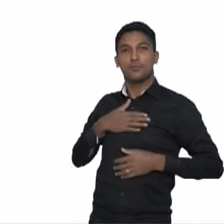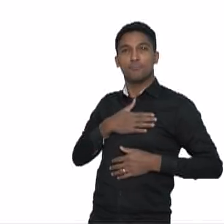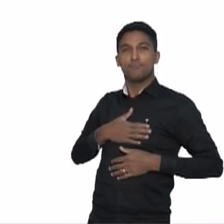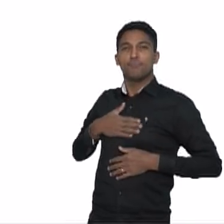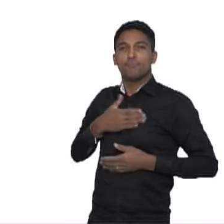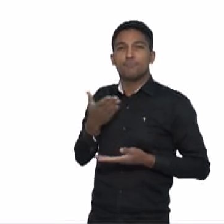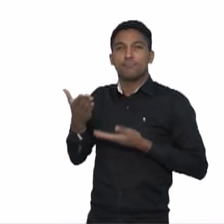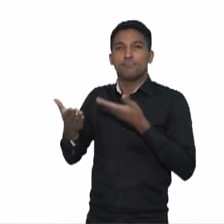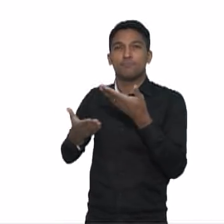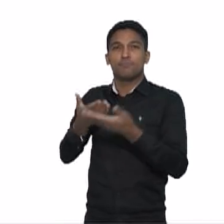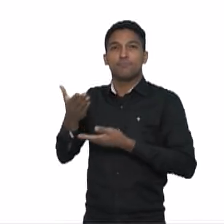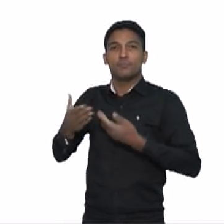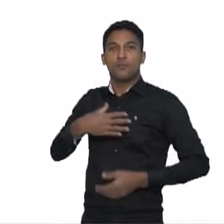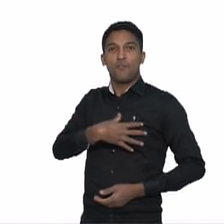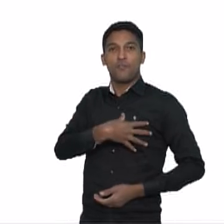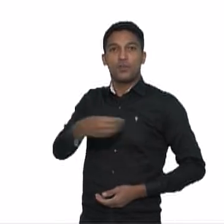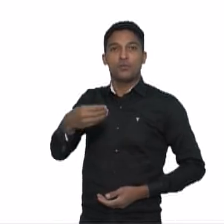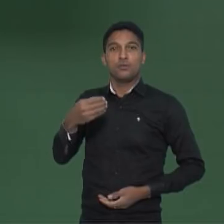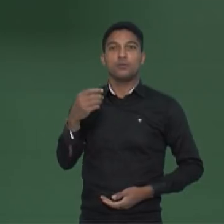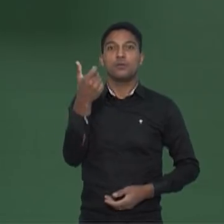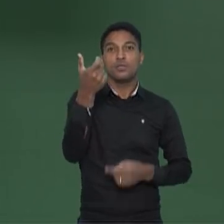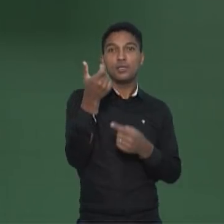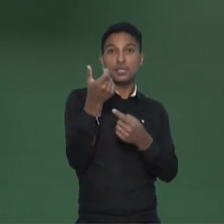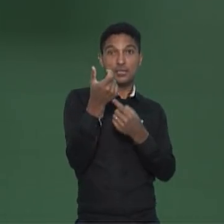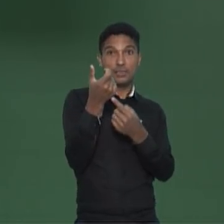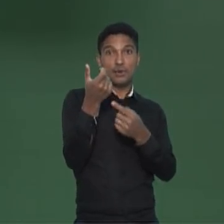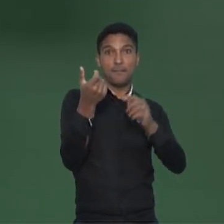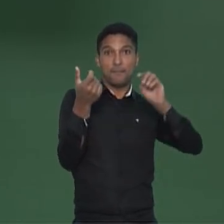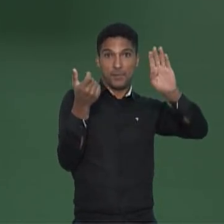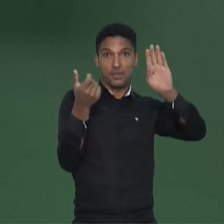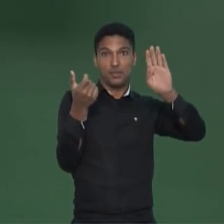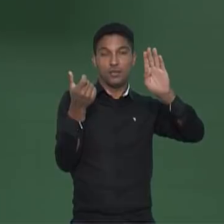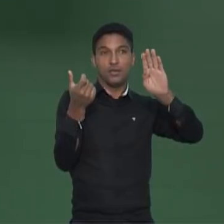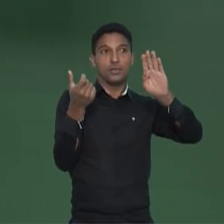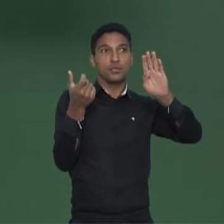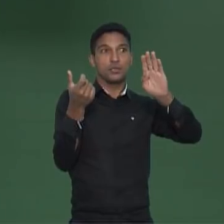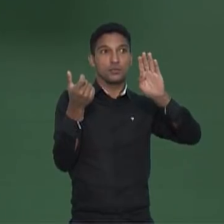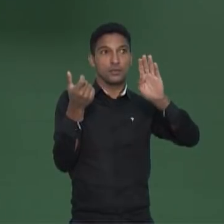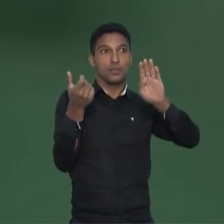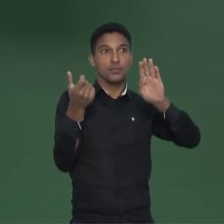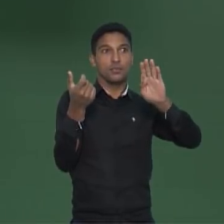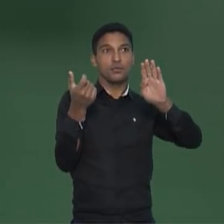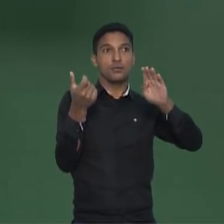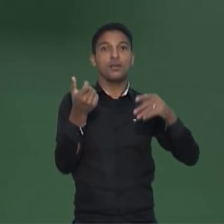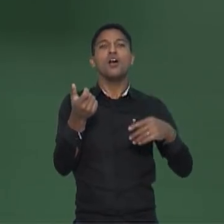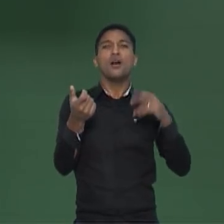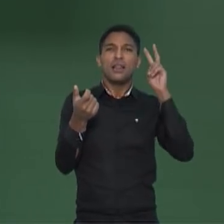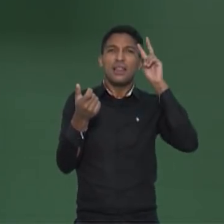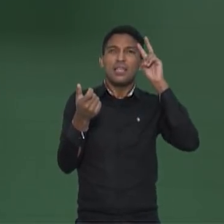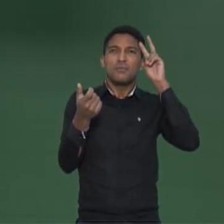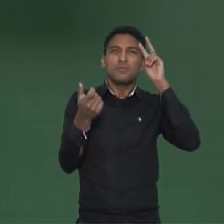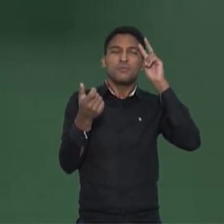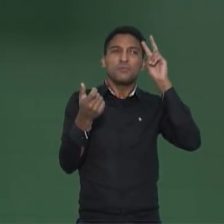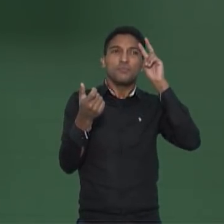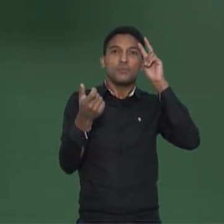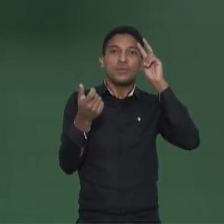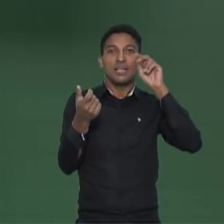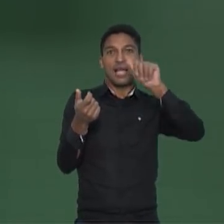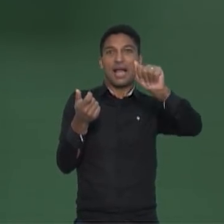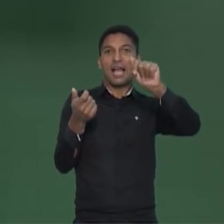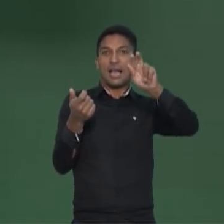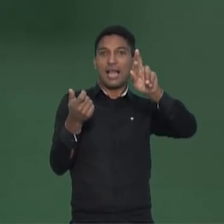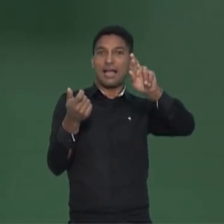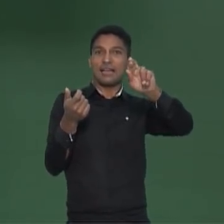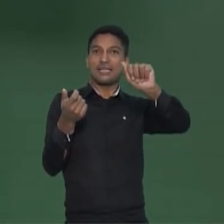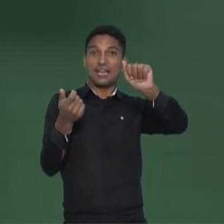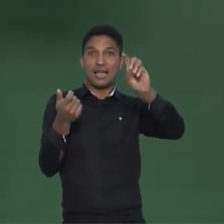time agradou o técnico. Lembra-se, na aula passada nós vimos, o agradar, ele pode ter sentidos diferentes